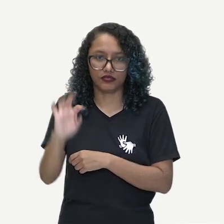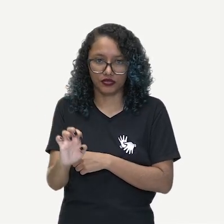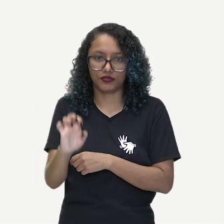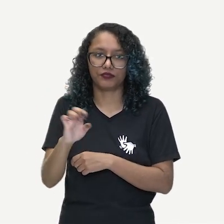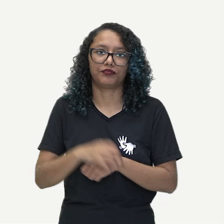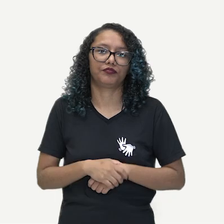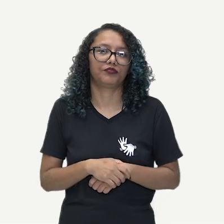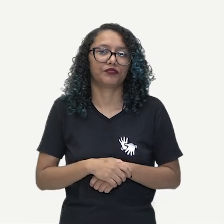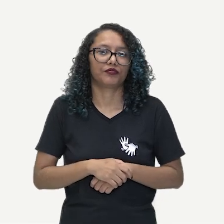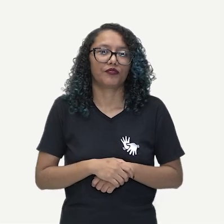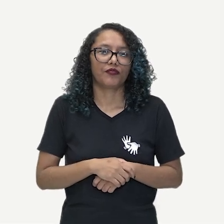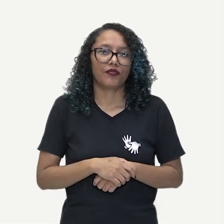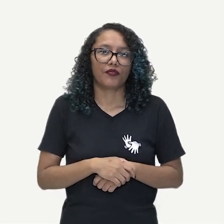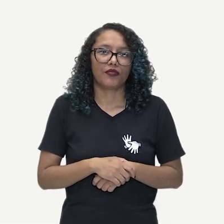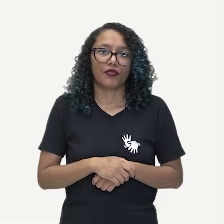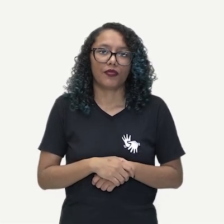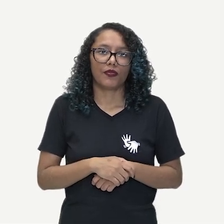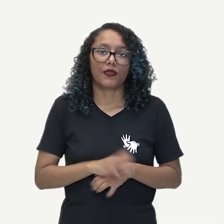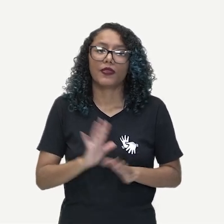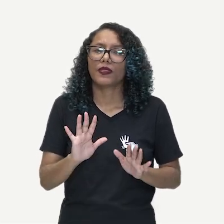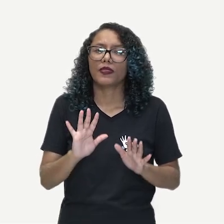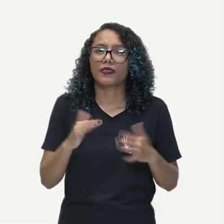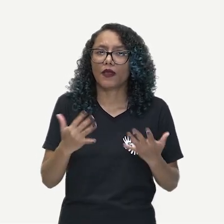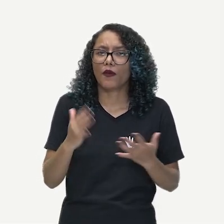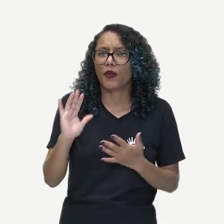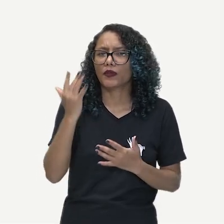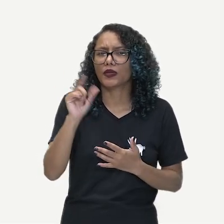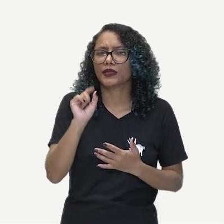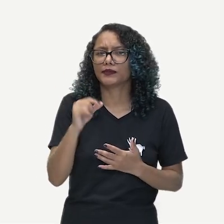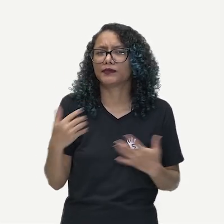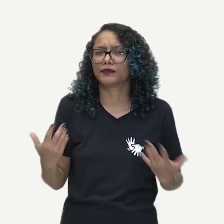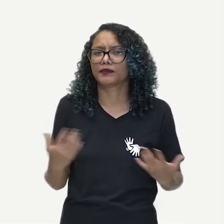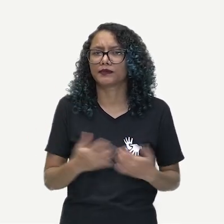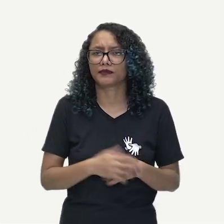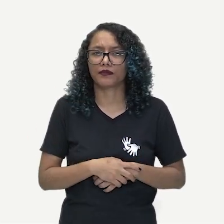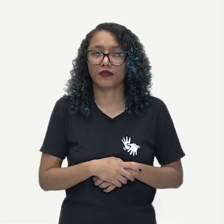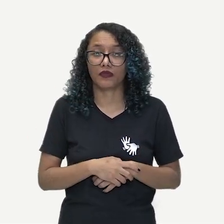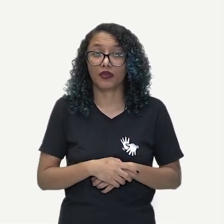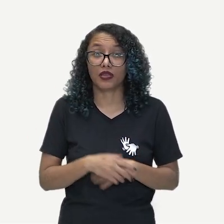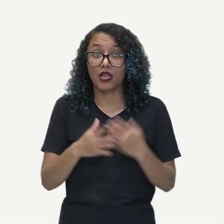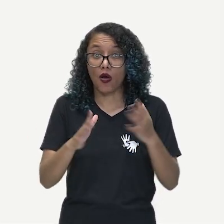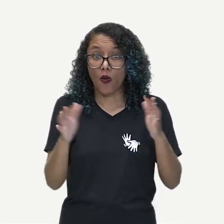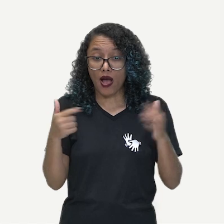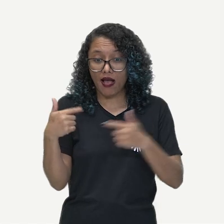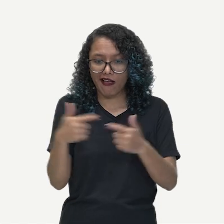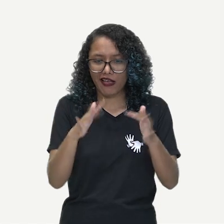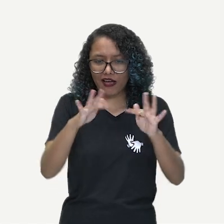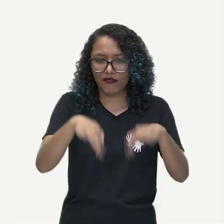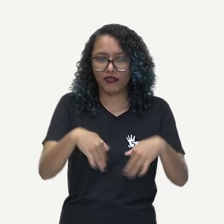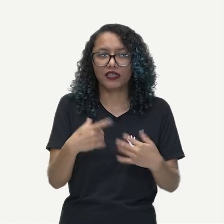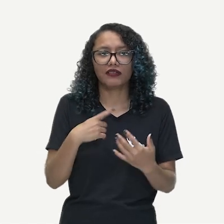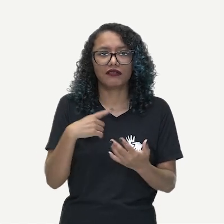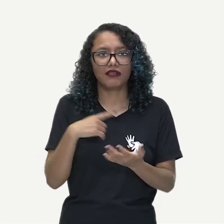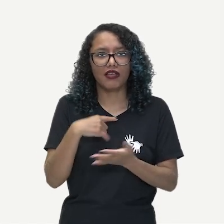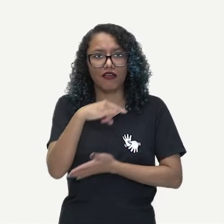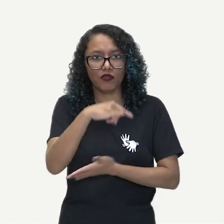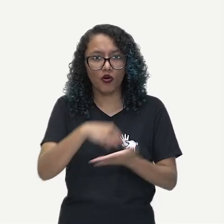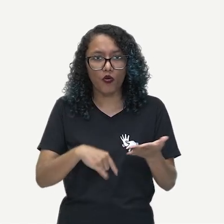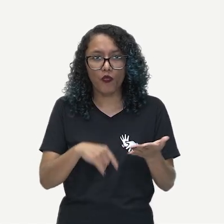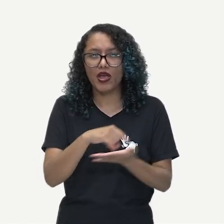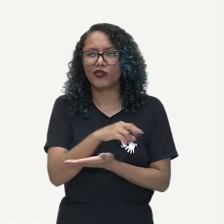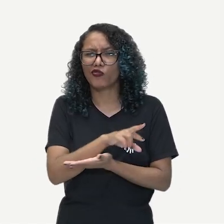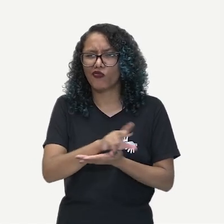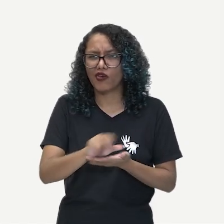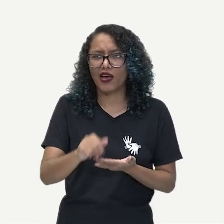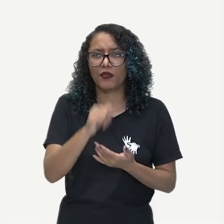O que vai acontecer com essa guerra? Após a guerra, tratados como o Tratado de